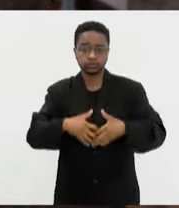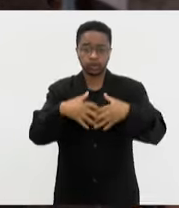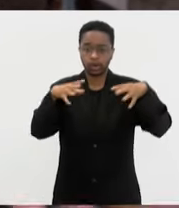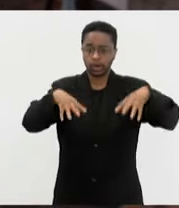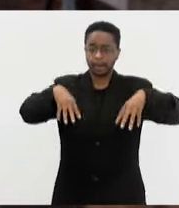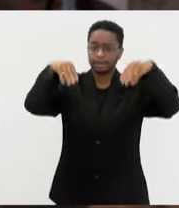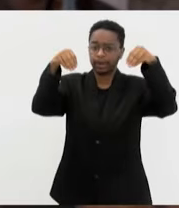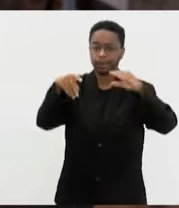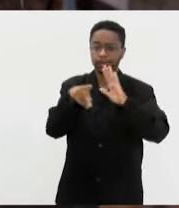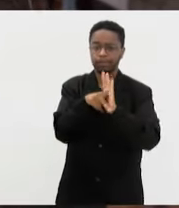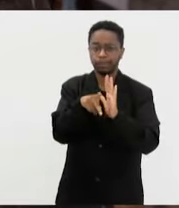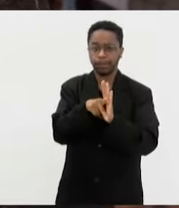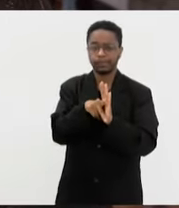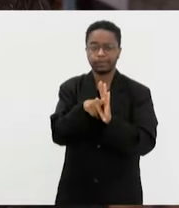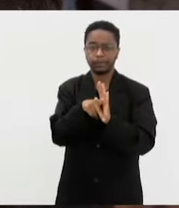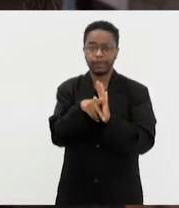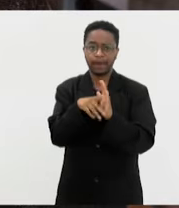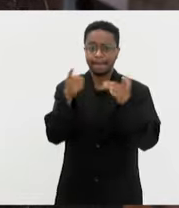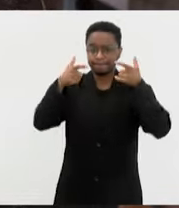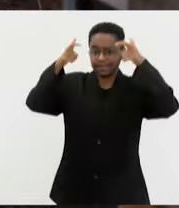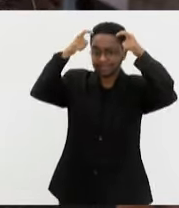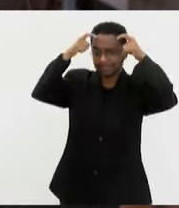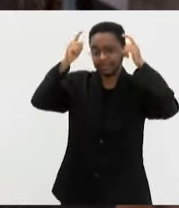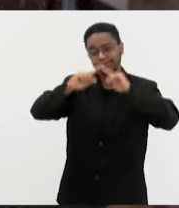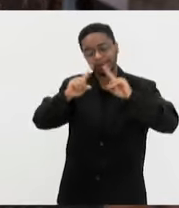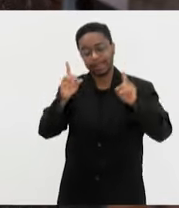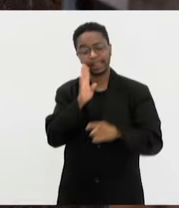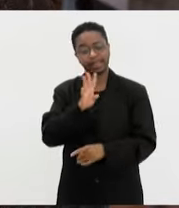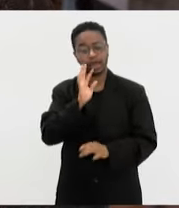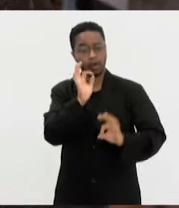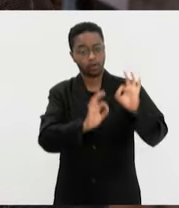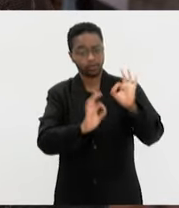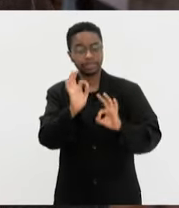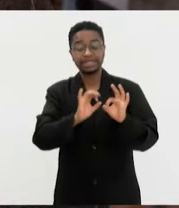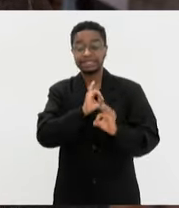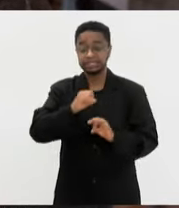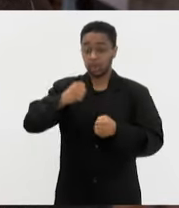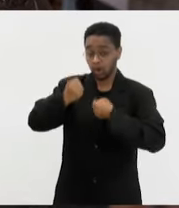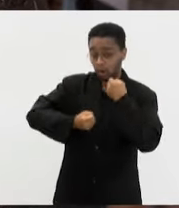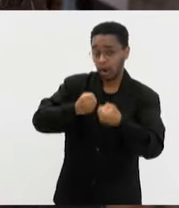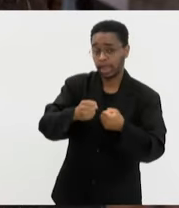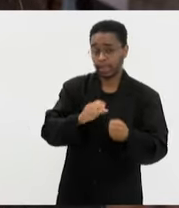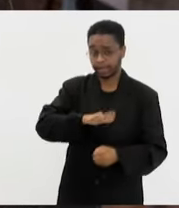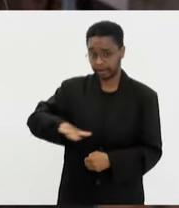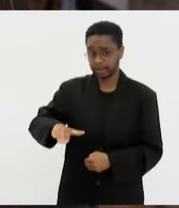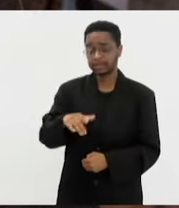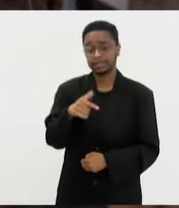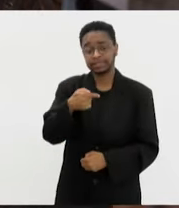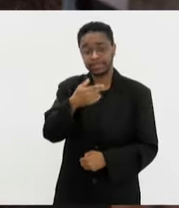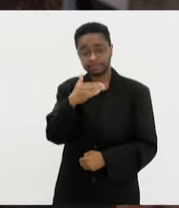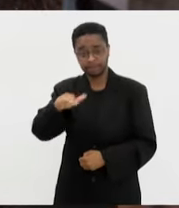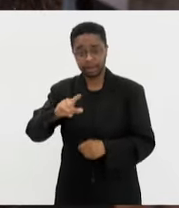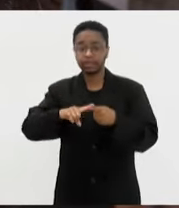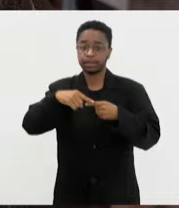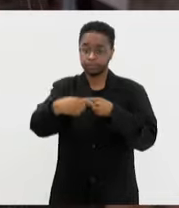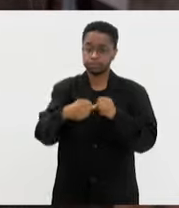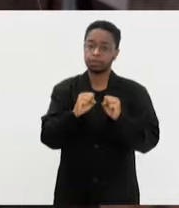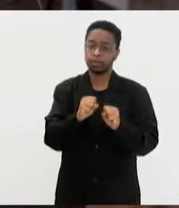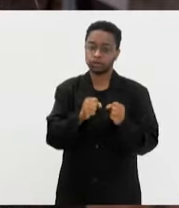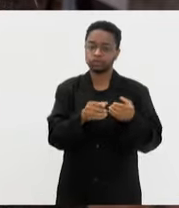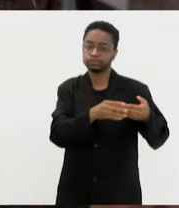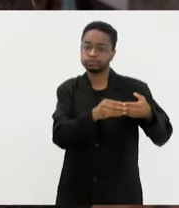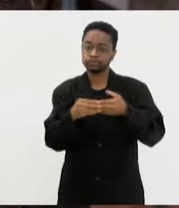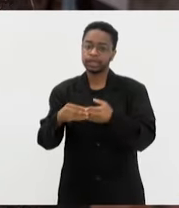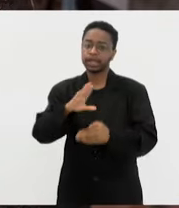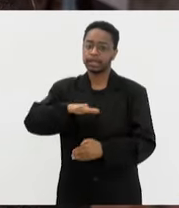né, da Cinderela, enfim. Então vai ser bem bacana. Então quem vier para a Corrida Kids, 7h30, depois pode trazer seus filhos e